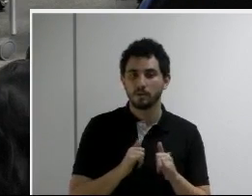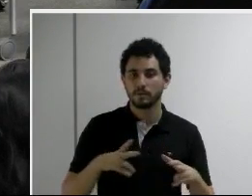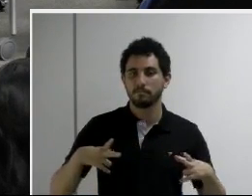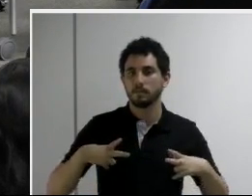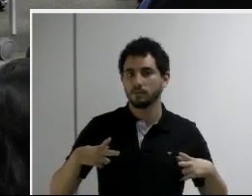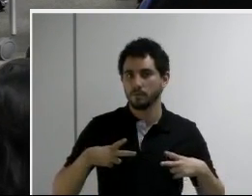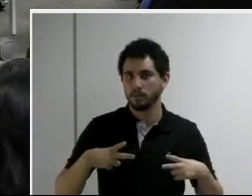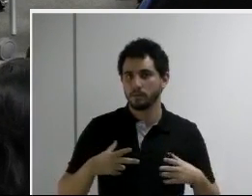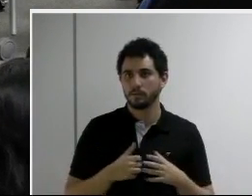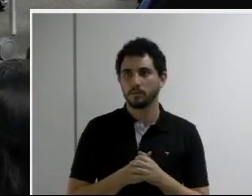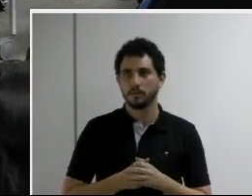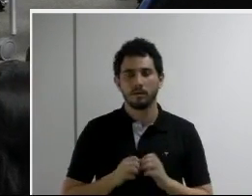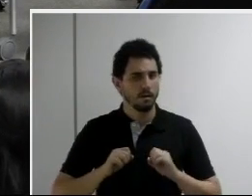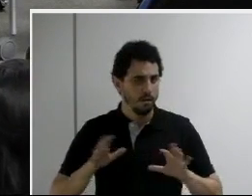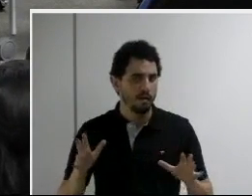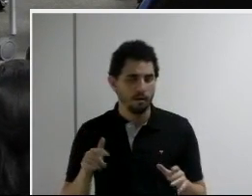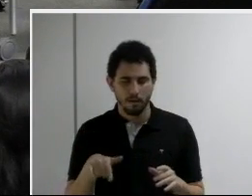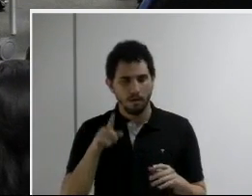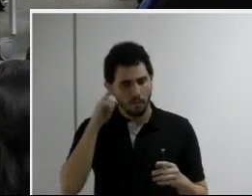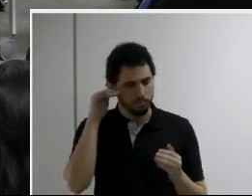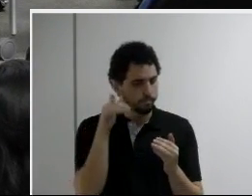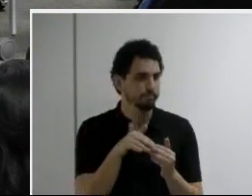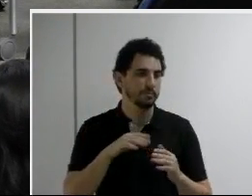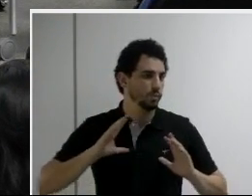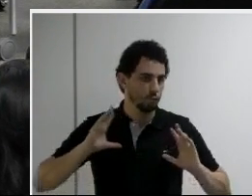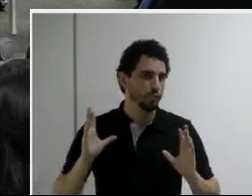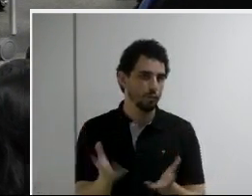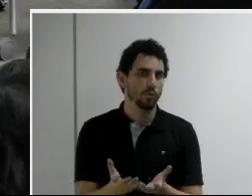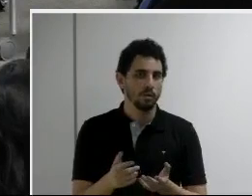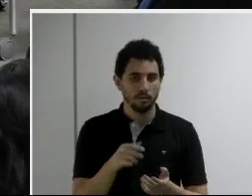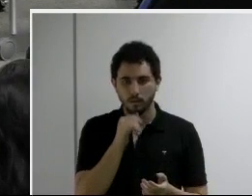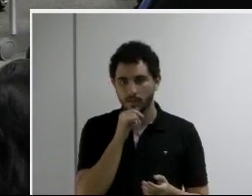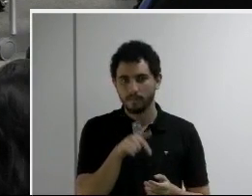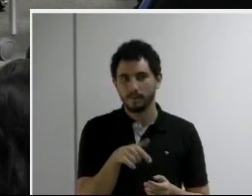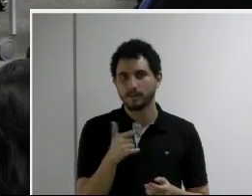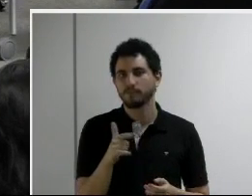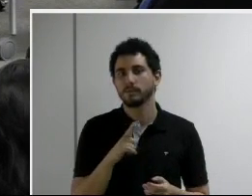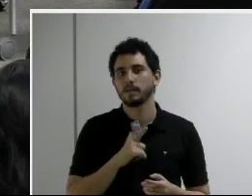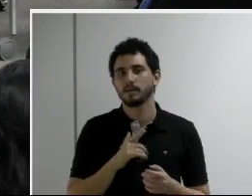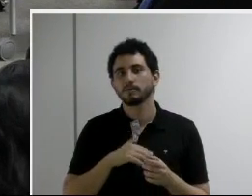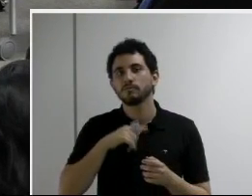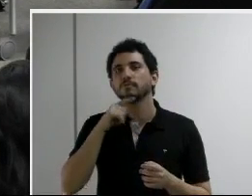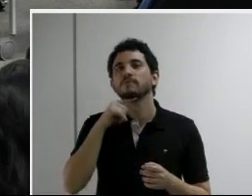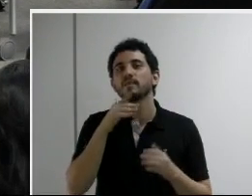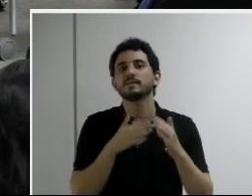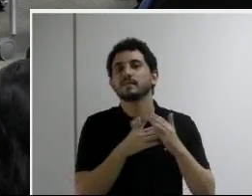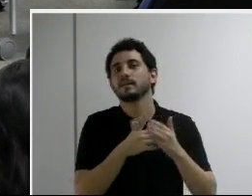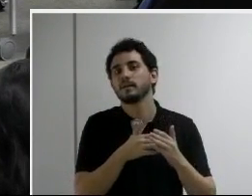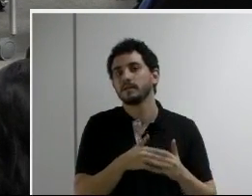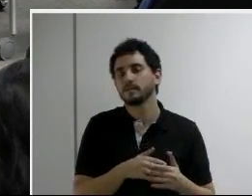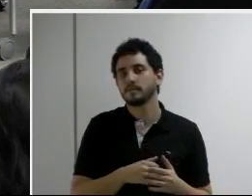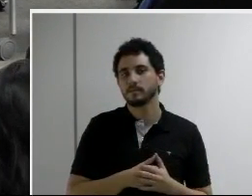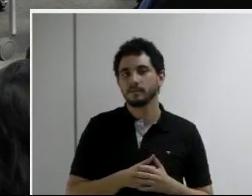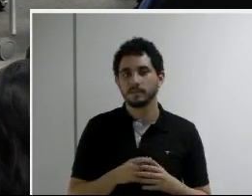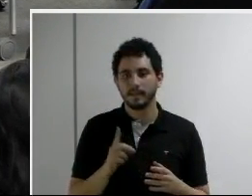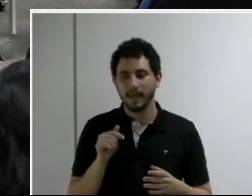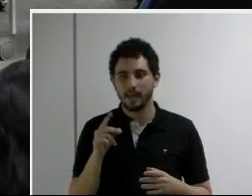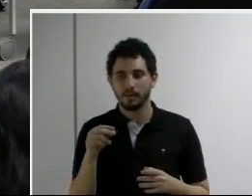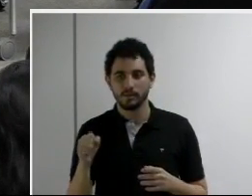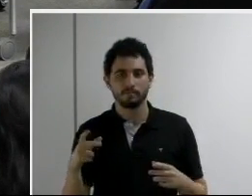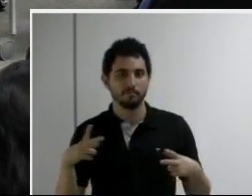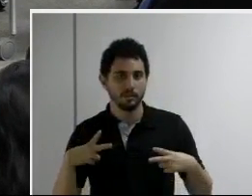pessoais. Claramente, um consenso para todos, né, que isso é insuficiente. do ponto de vista de regular a proteção de dados pessoais,